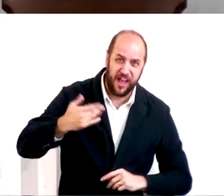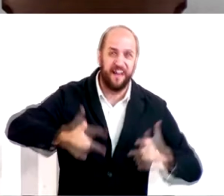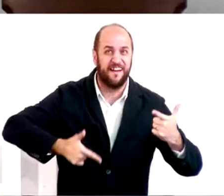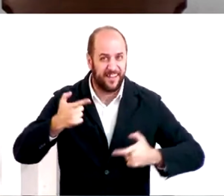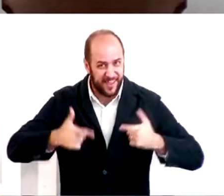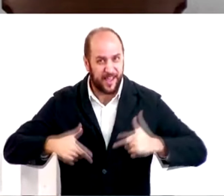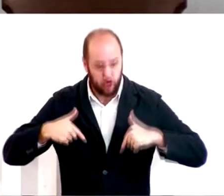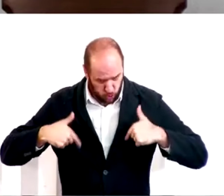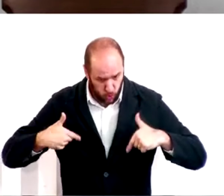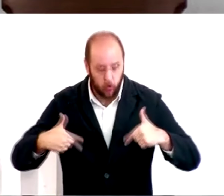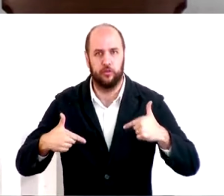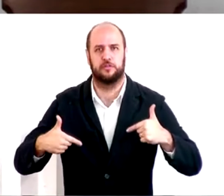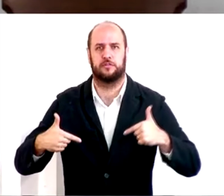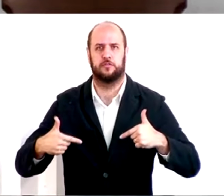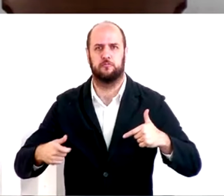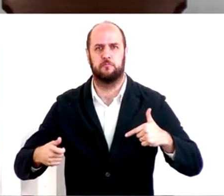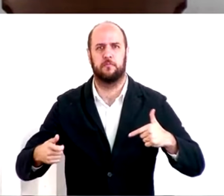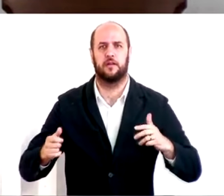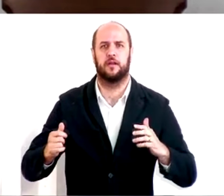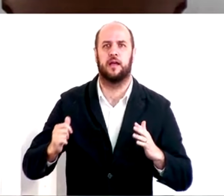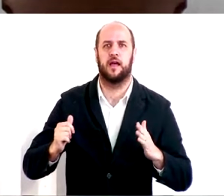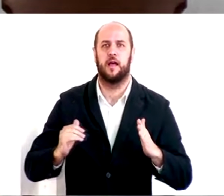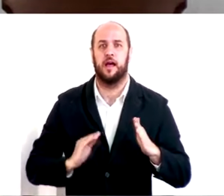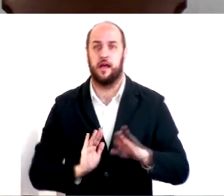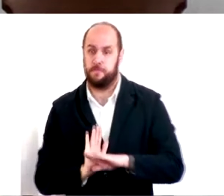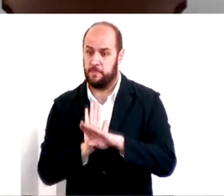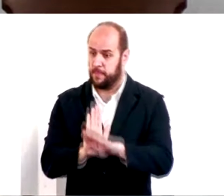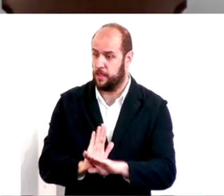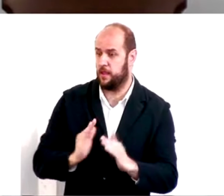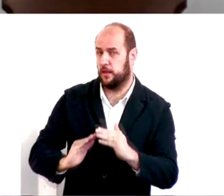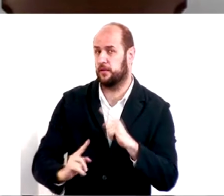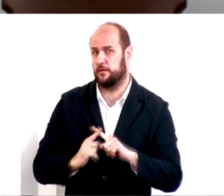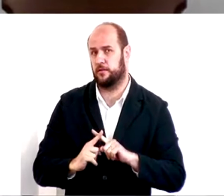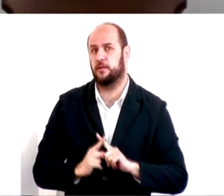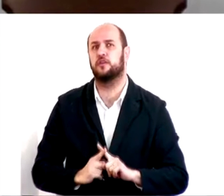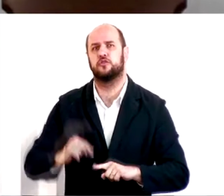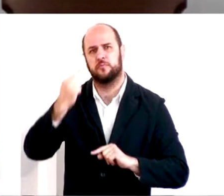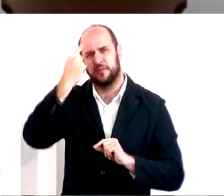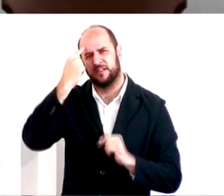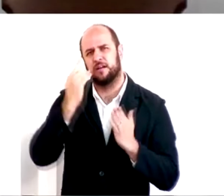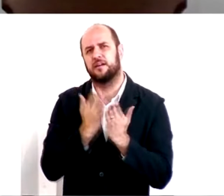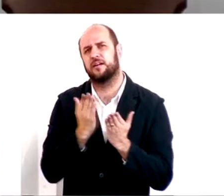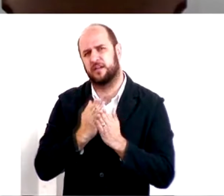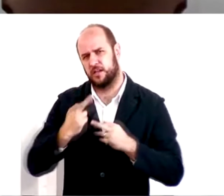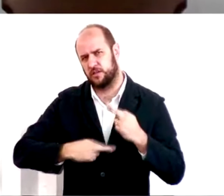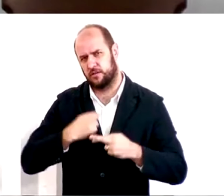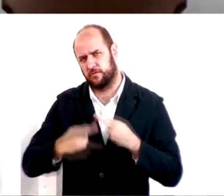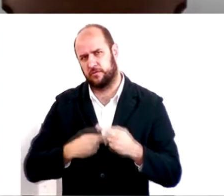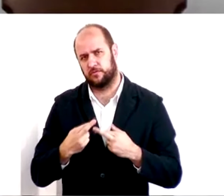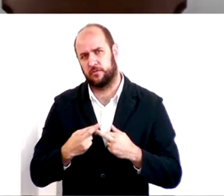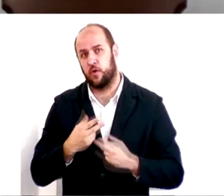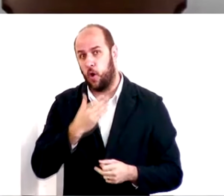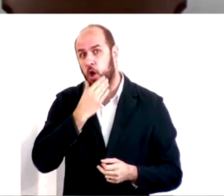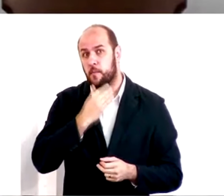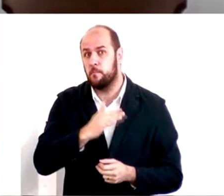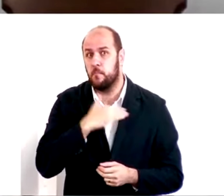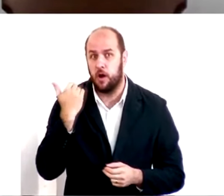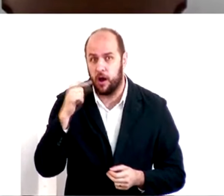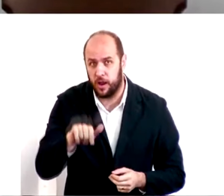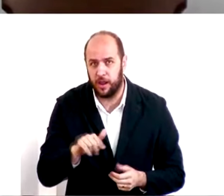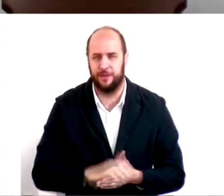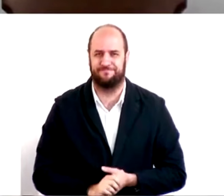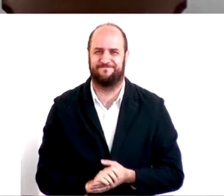defender igreja e pensamento cristão e reformado. E Ulrich Zwinglio morreu nessa batalha. Eu